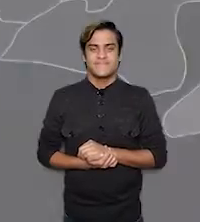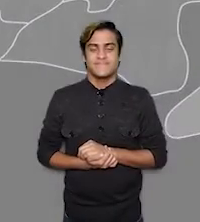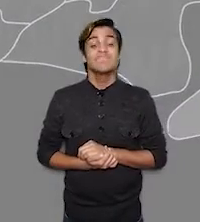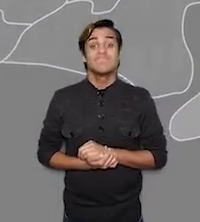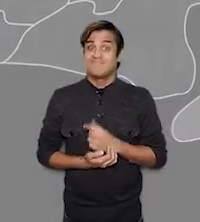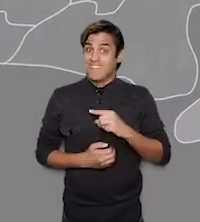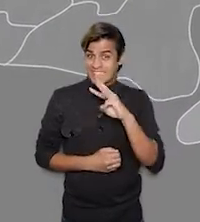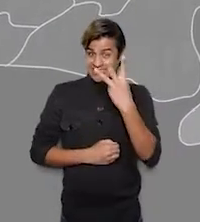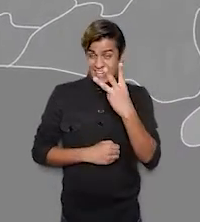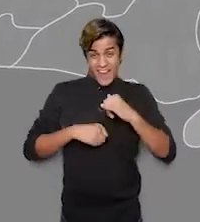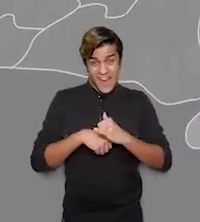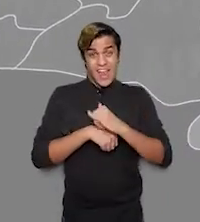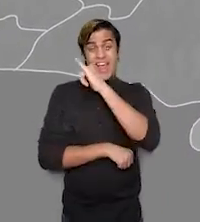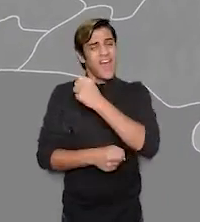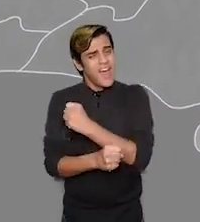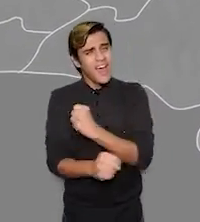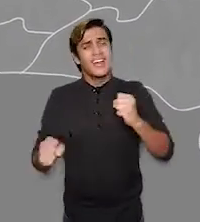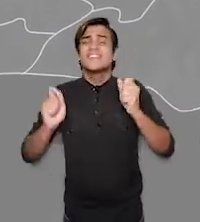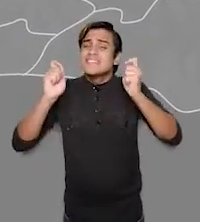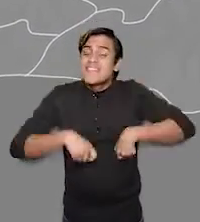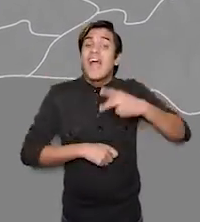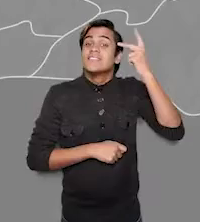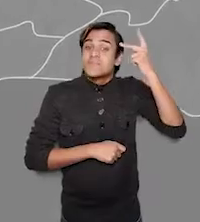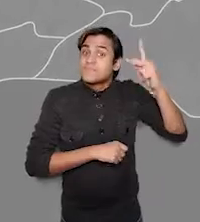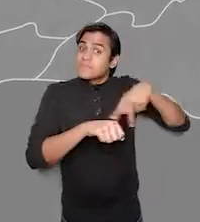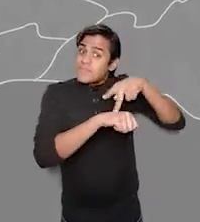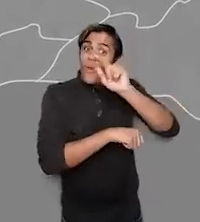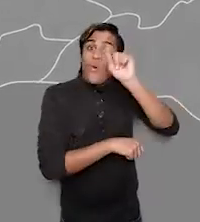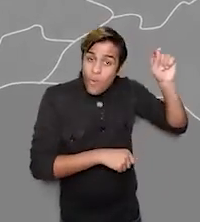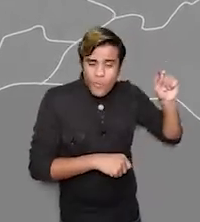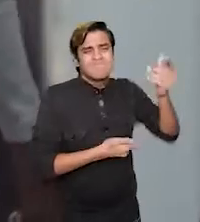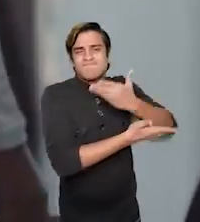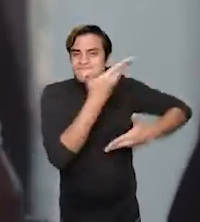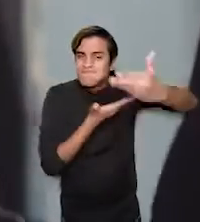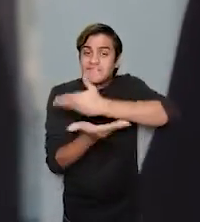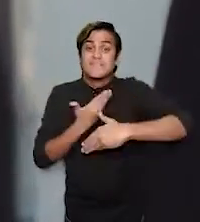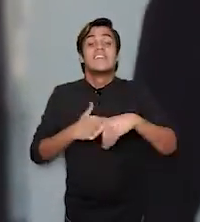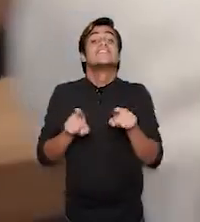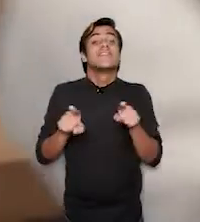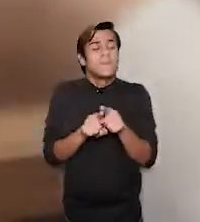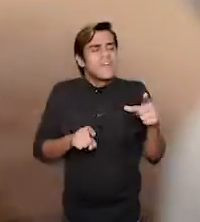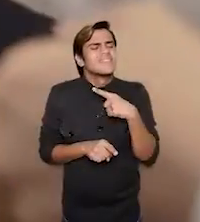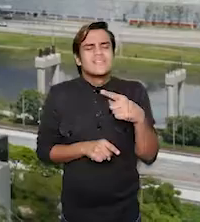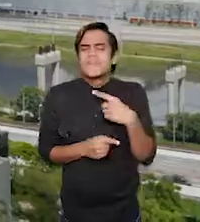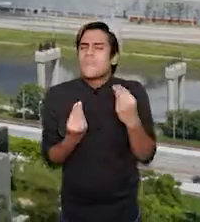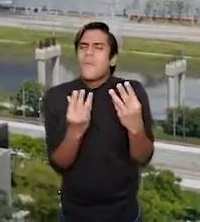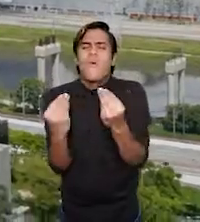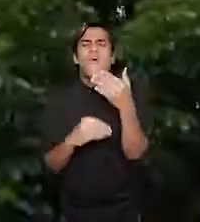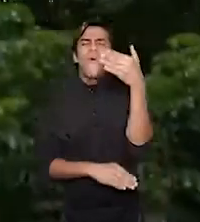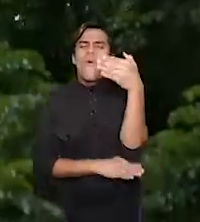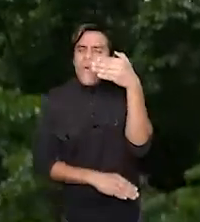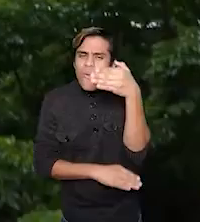Com três grandes aeroportos que conectam São Paulo a importantes centros do mundo, a cidade possui as maiores redes